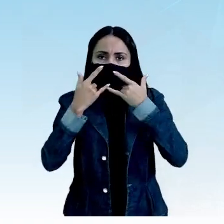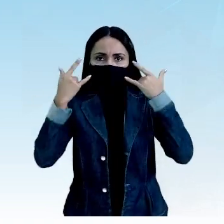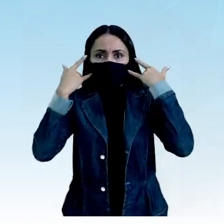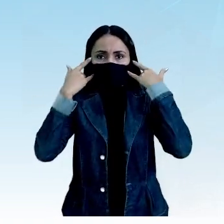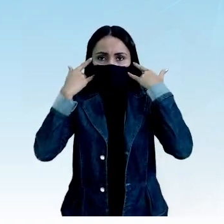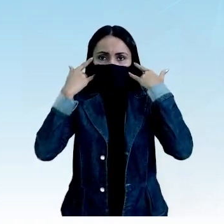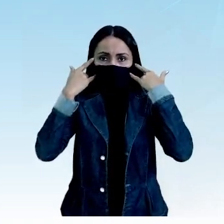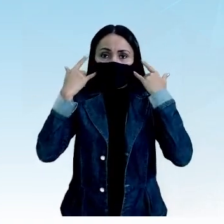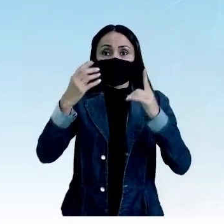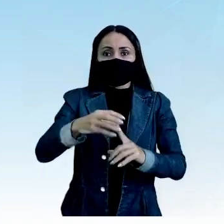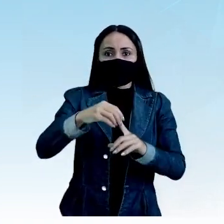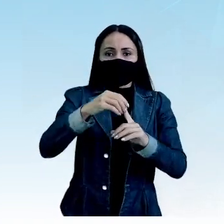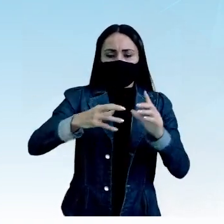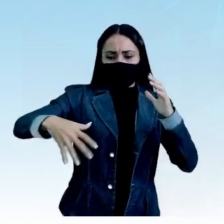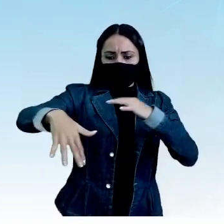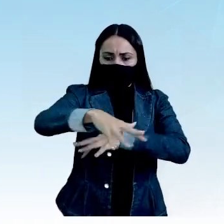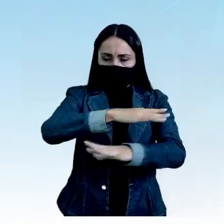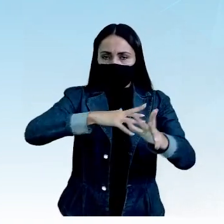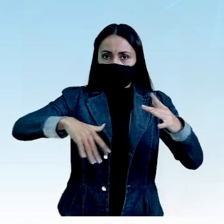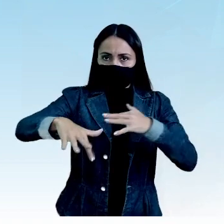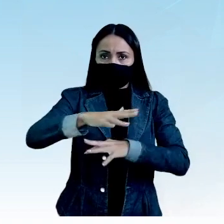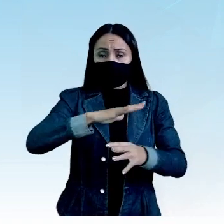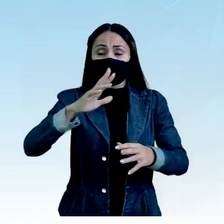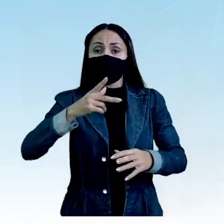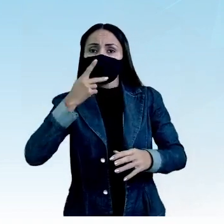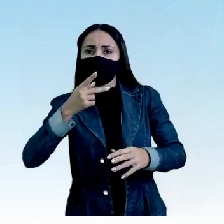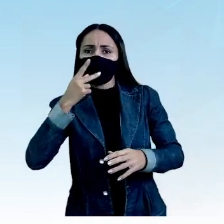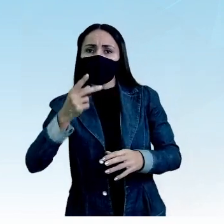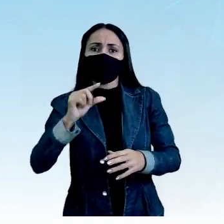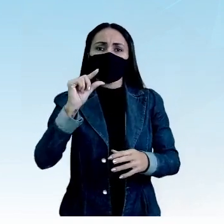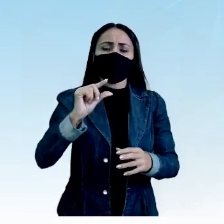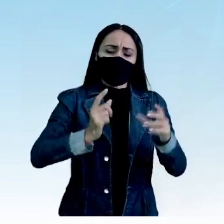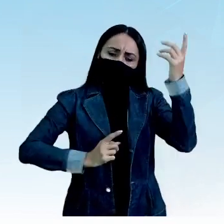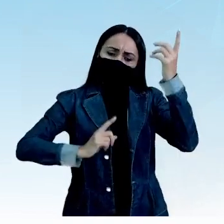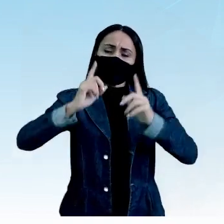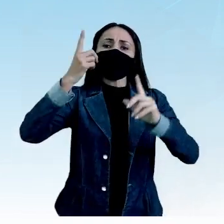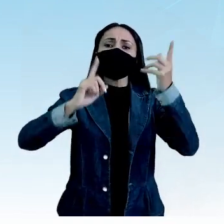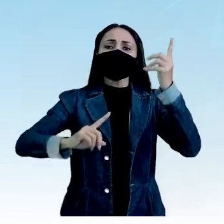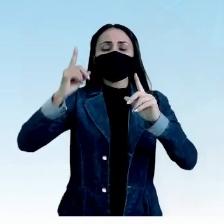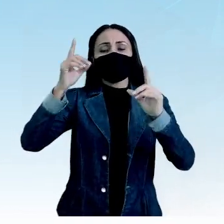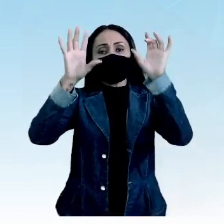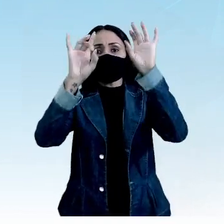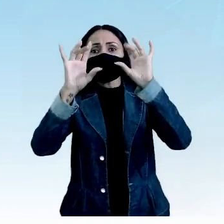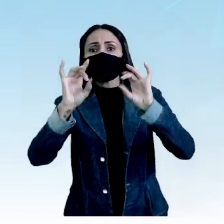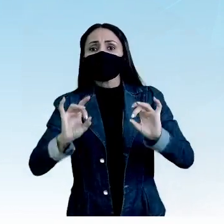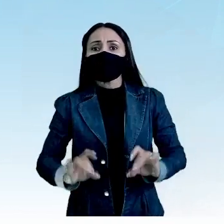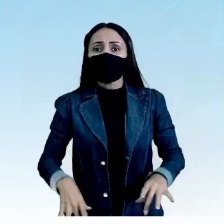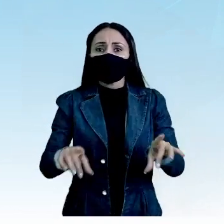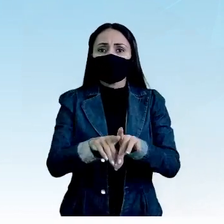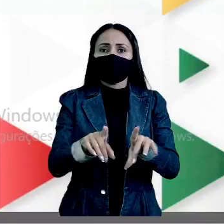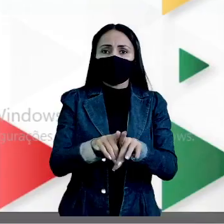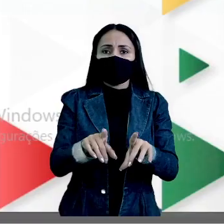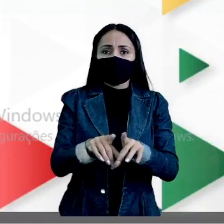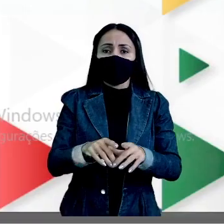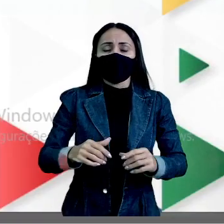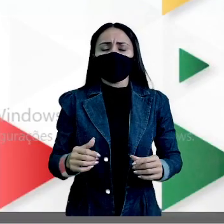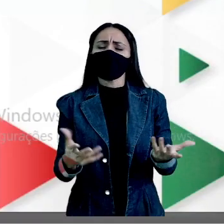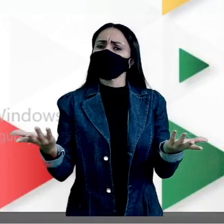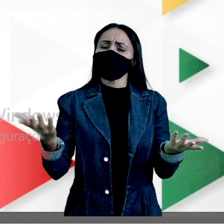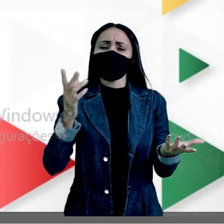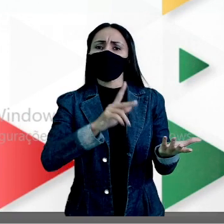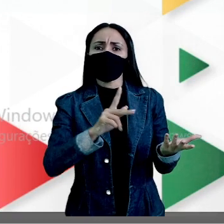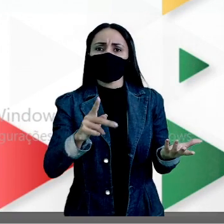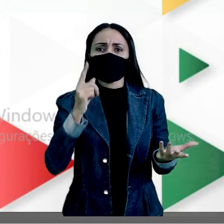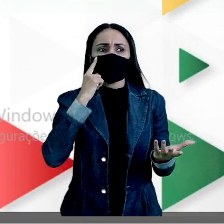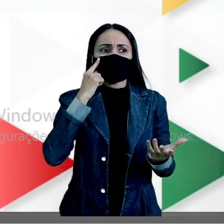em aglomerações. E é isso aí. Então vamos falar um pouco aí sobre o carnaval, em especial a questão do Homem da Meia-Noite. Professor, na